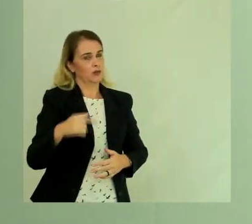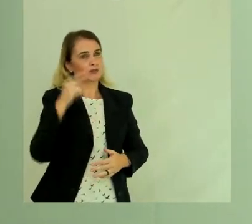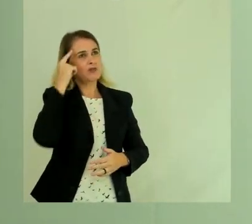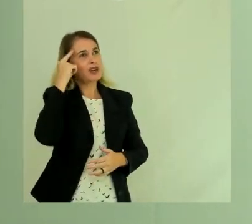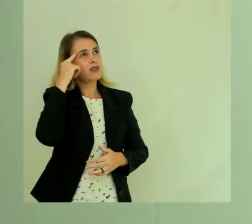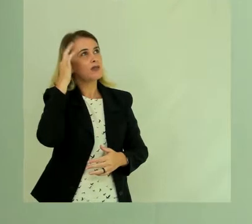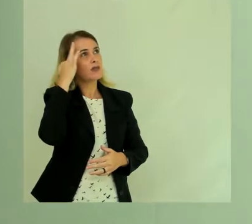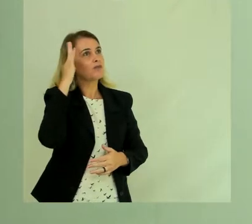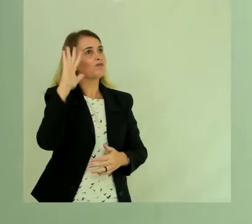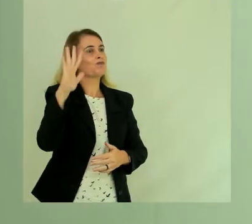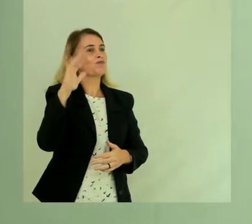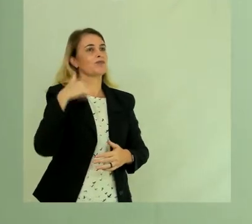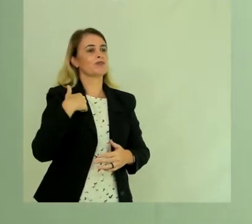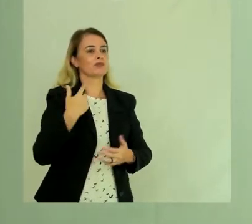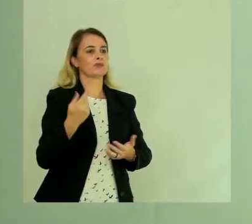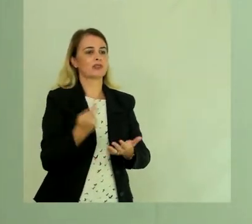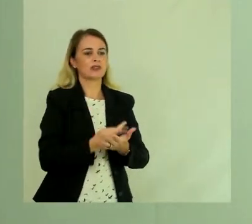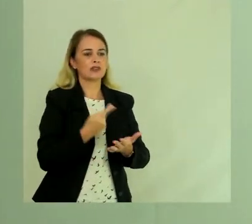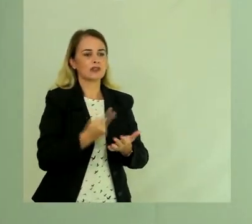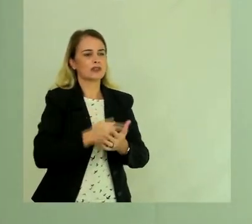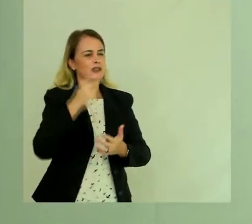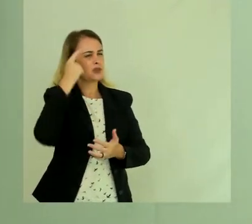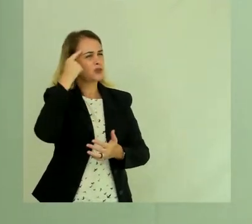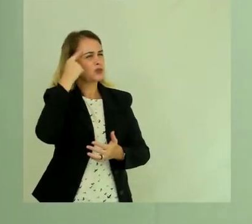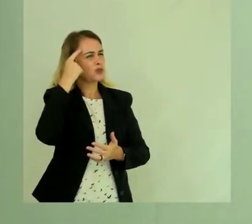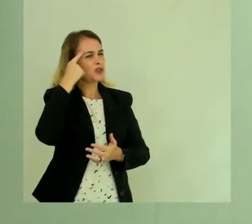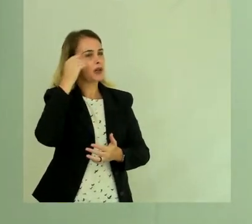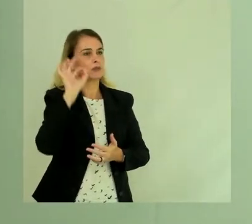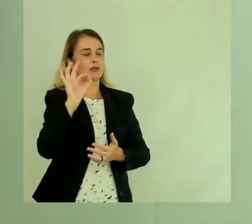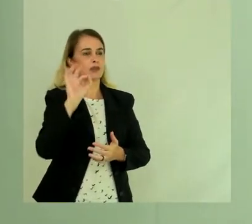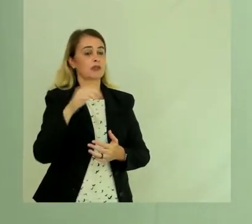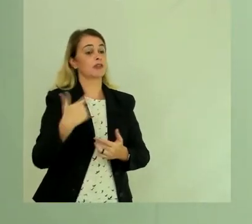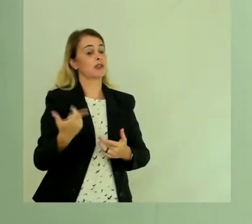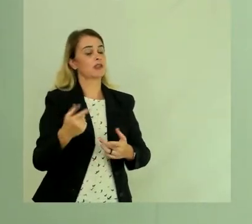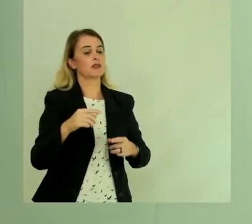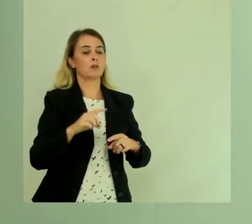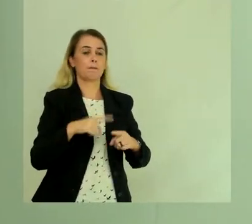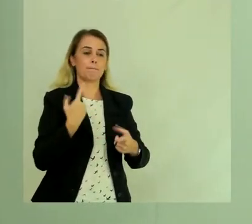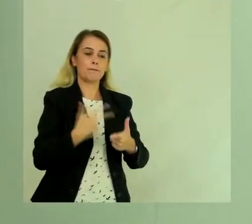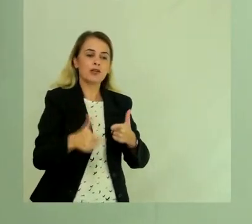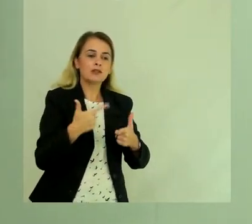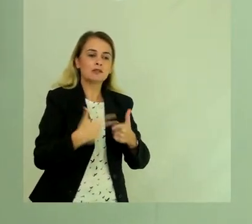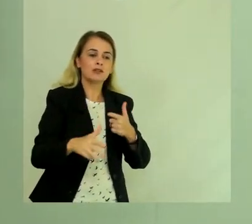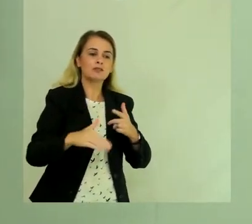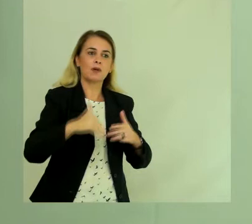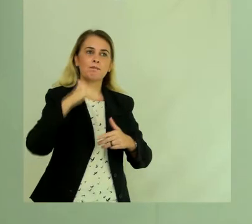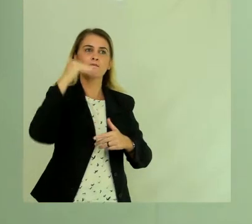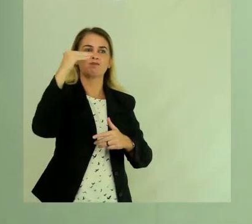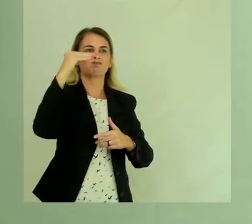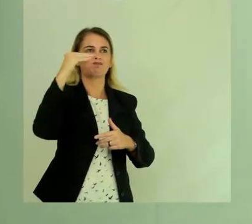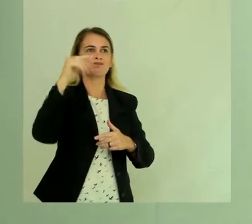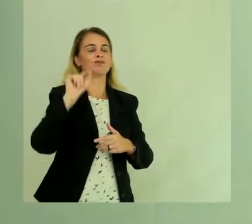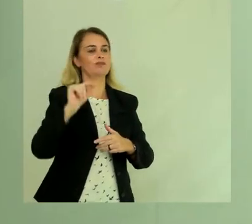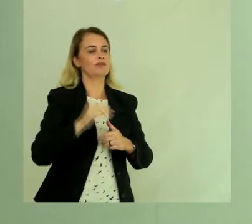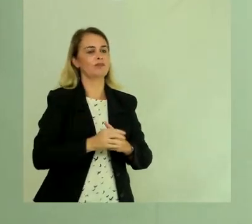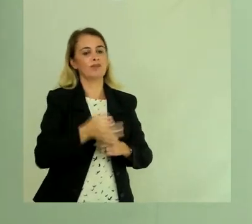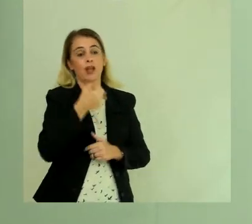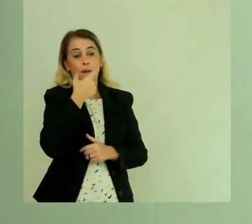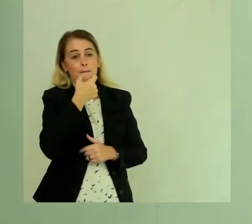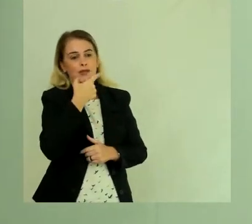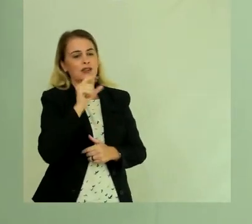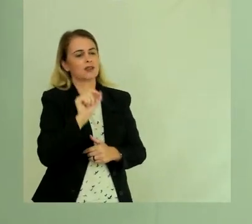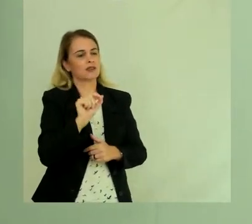achar que ele está sentindo dor só de cabeça e é um outro problema mais sério, né? A medicação também pode ser